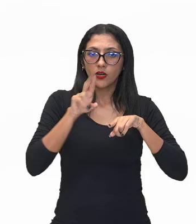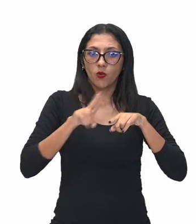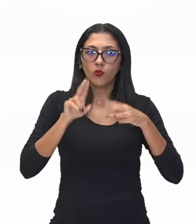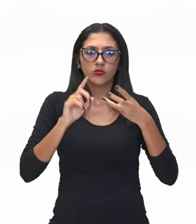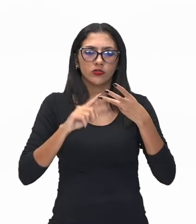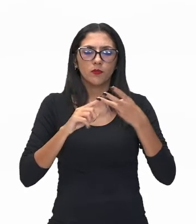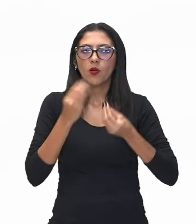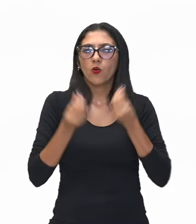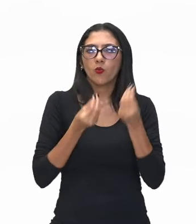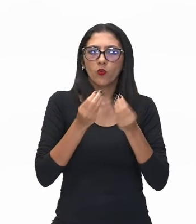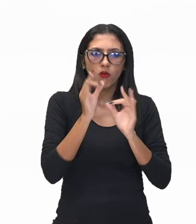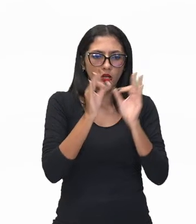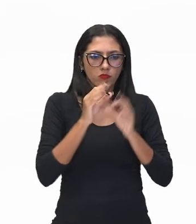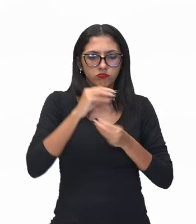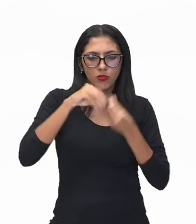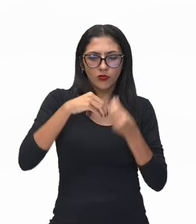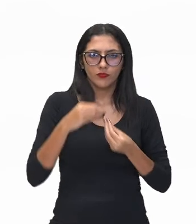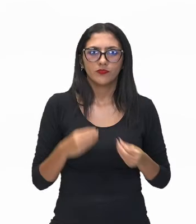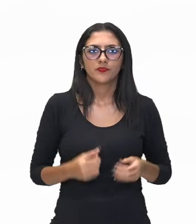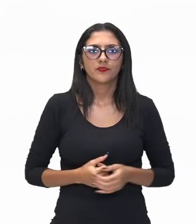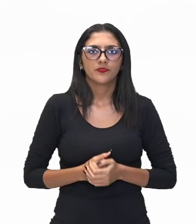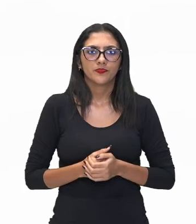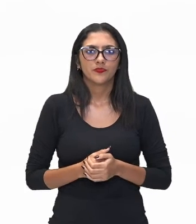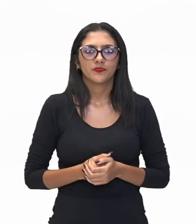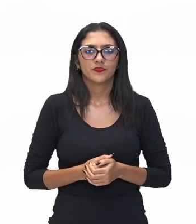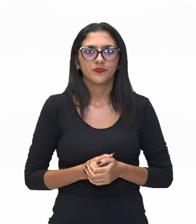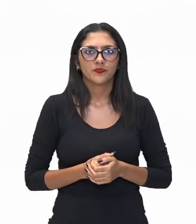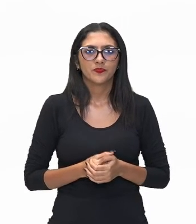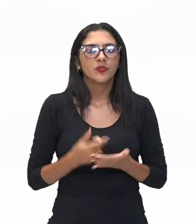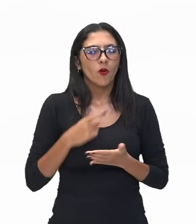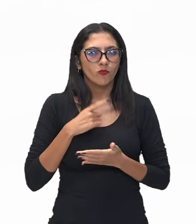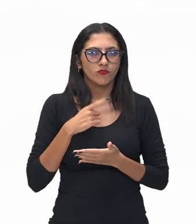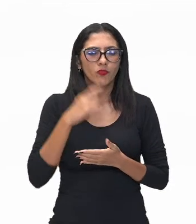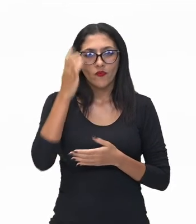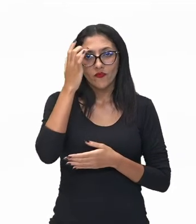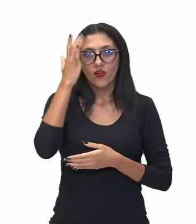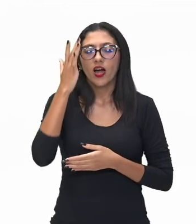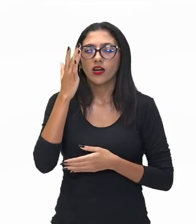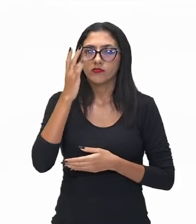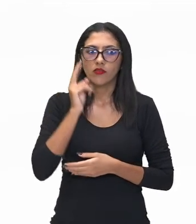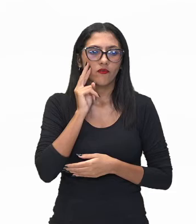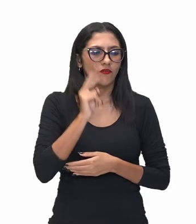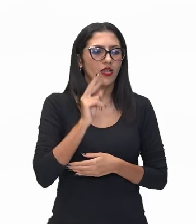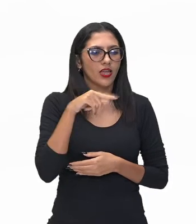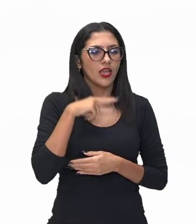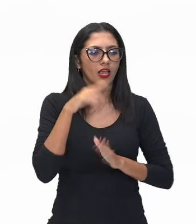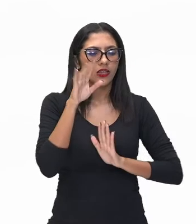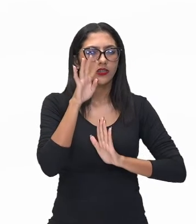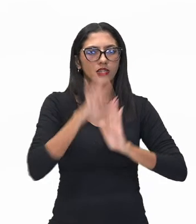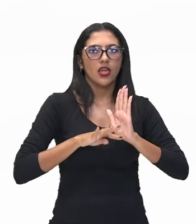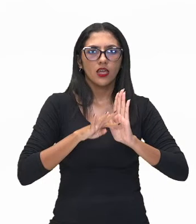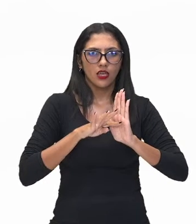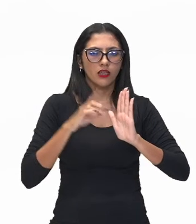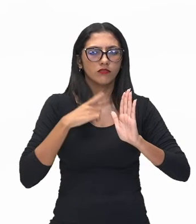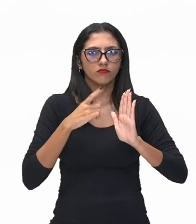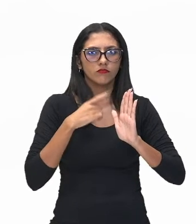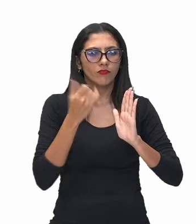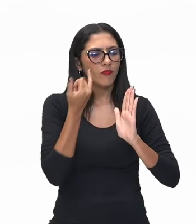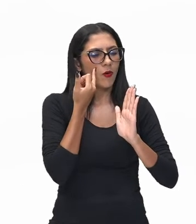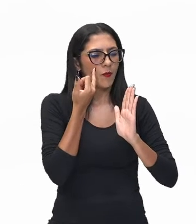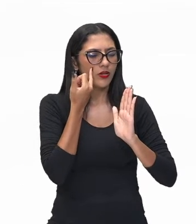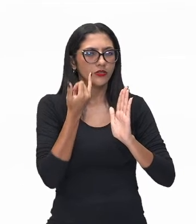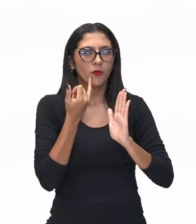Então, está bem claro que quando você se depara com texto igual a este, que não é